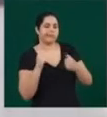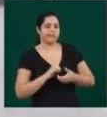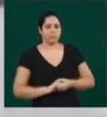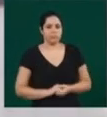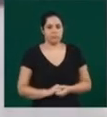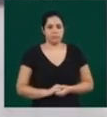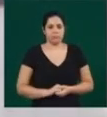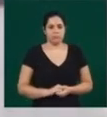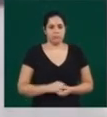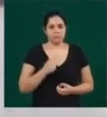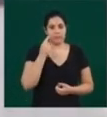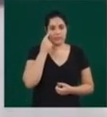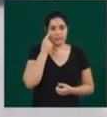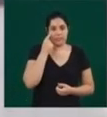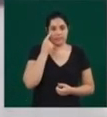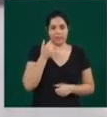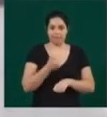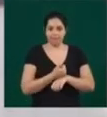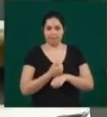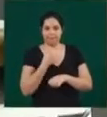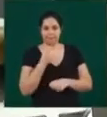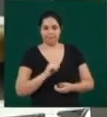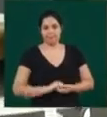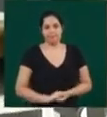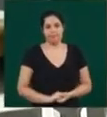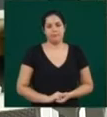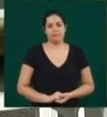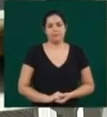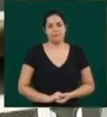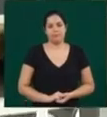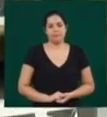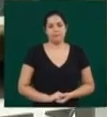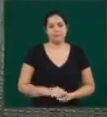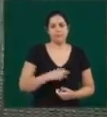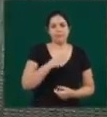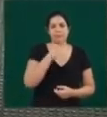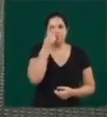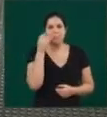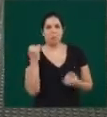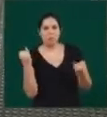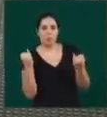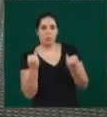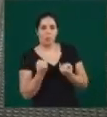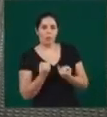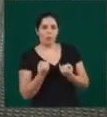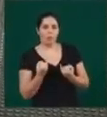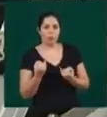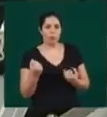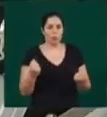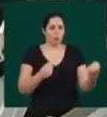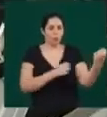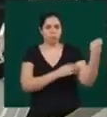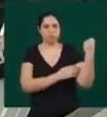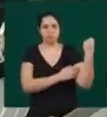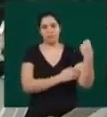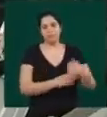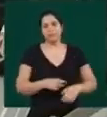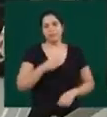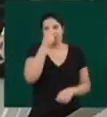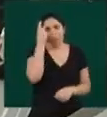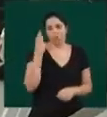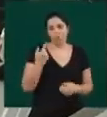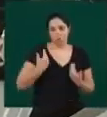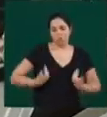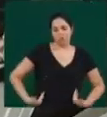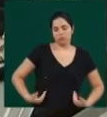físicos. Veja o que dizem os especialistas. Uns querem perder peso, outros ganhar massa muscular. Tem aqueles que querem manter